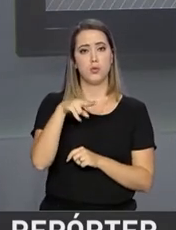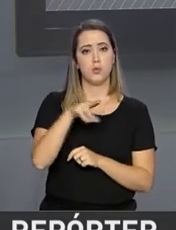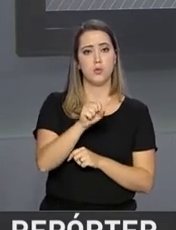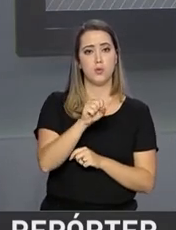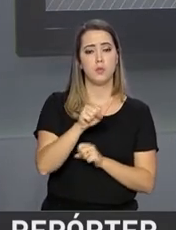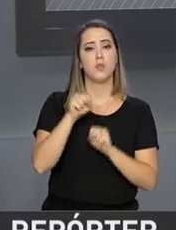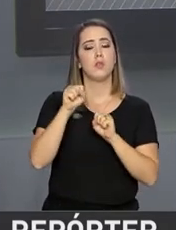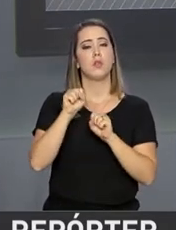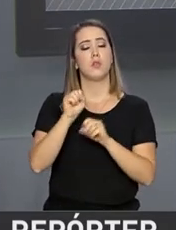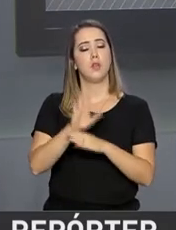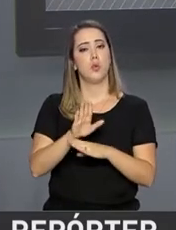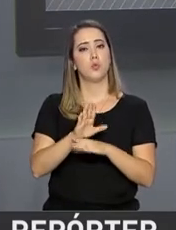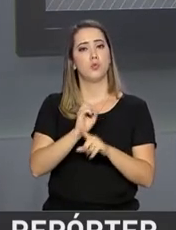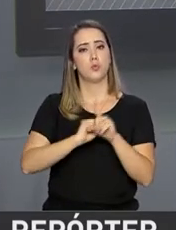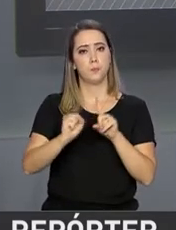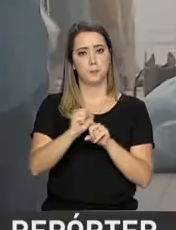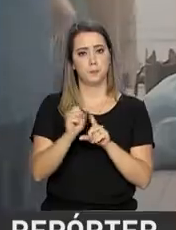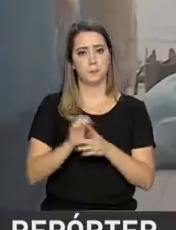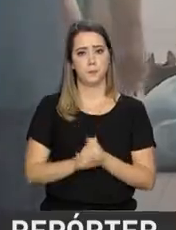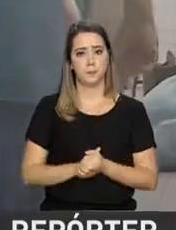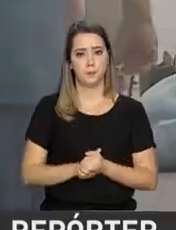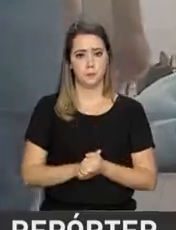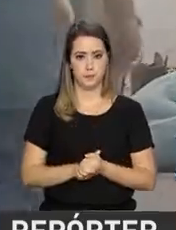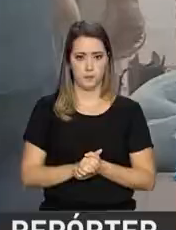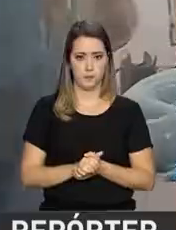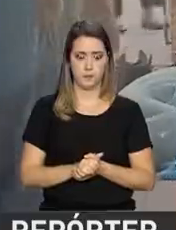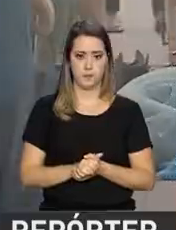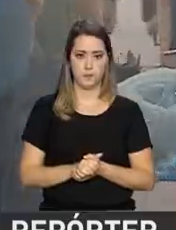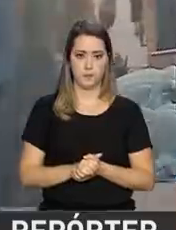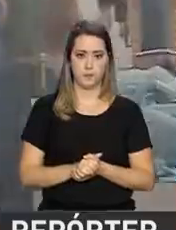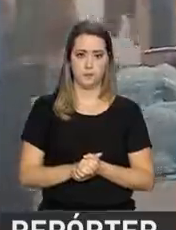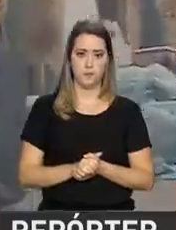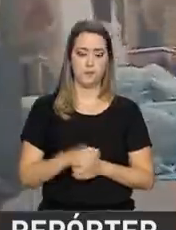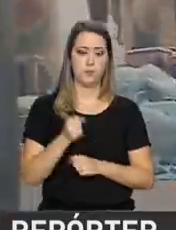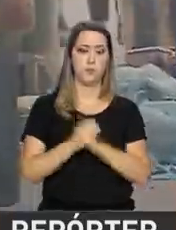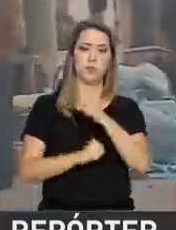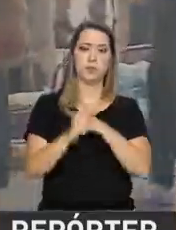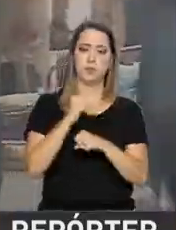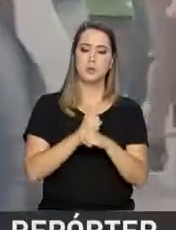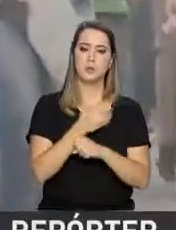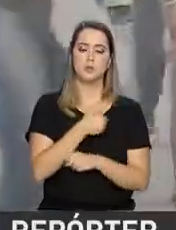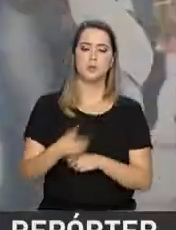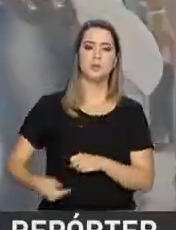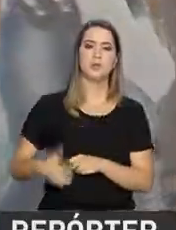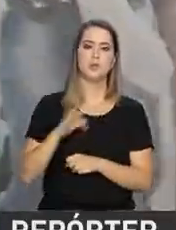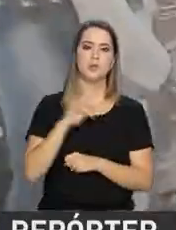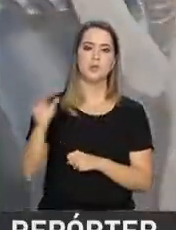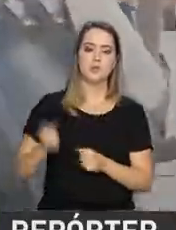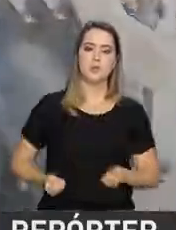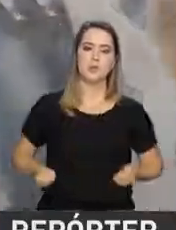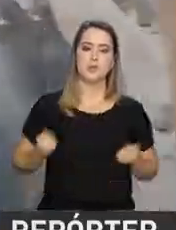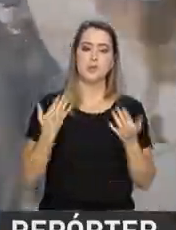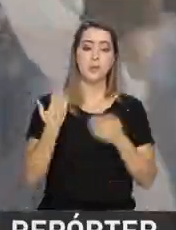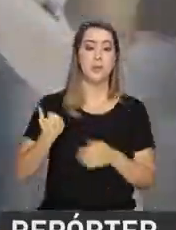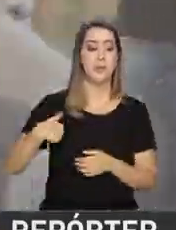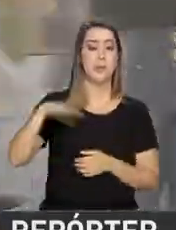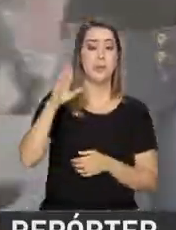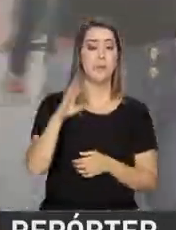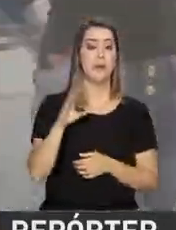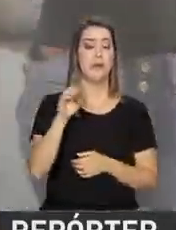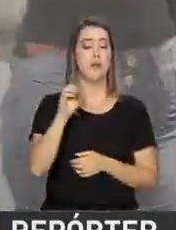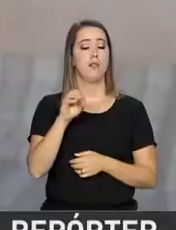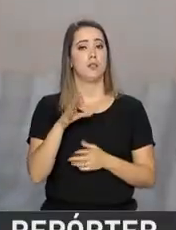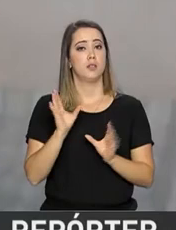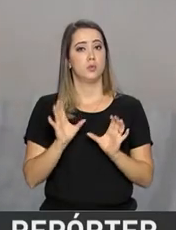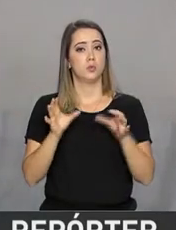e assistência social no ano passado o governo federal gastou mais com seguridade social do